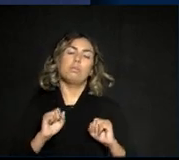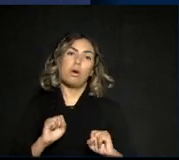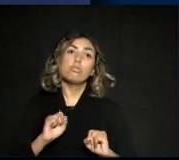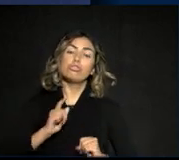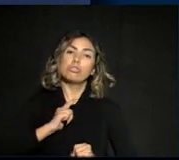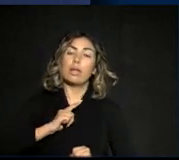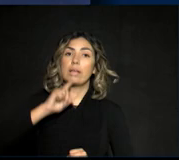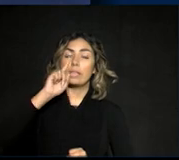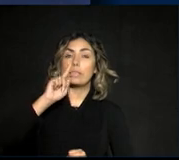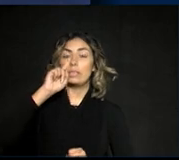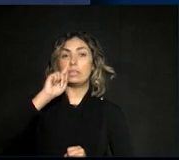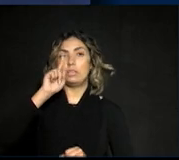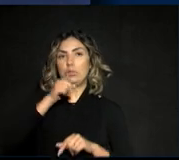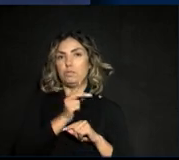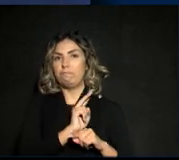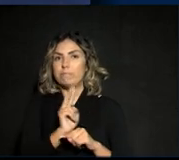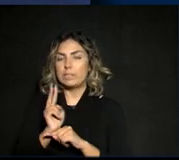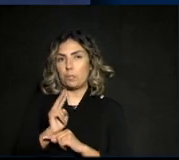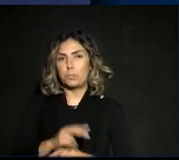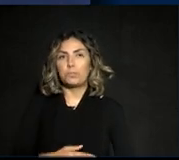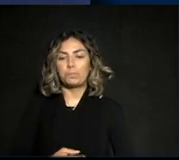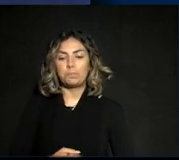maior risco aí vem do fiscal.